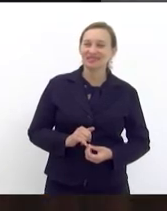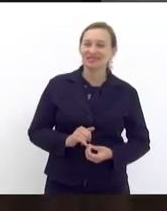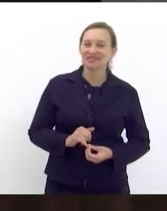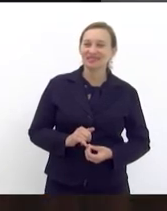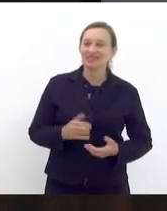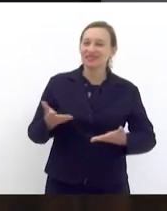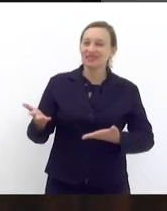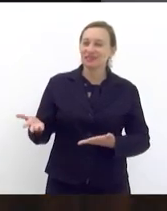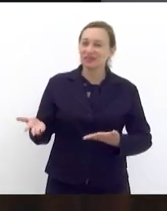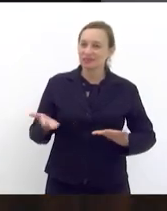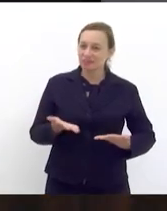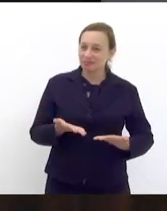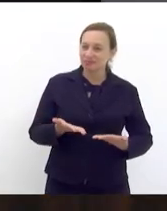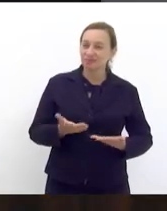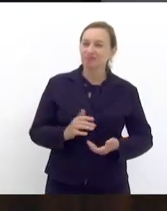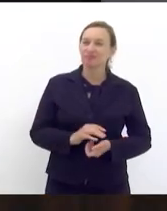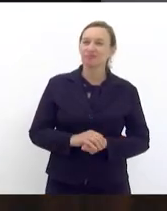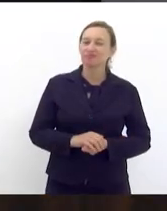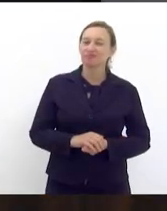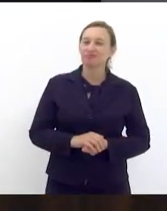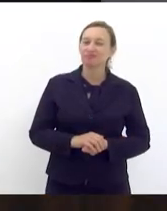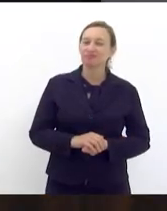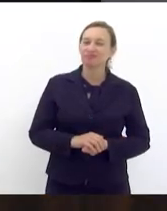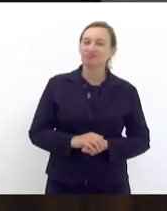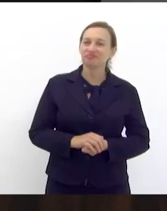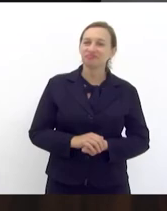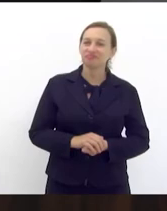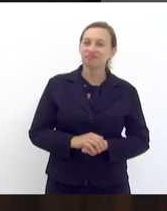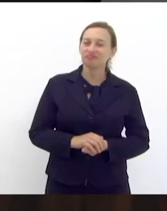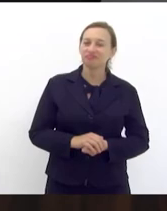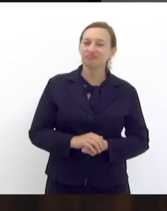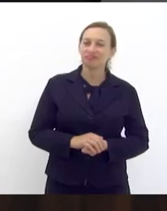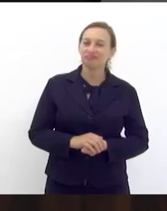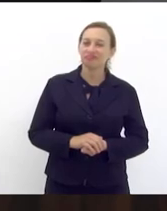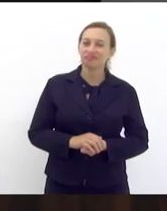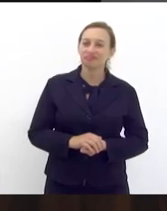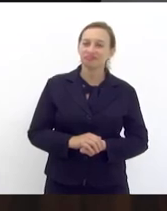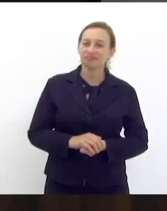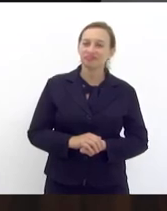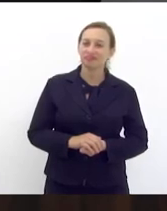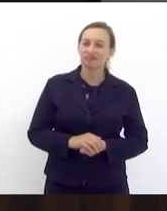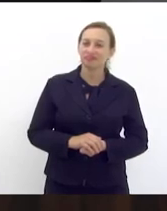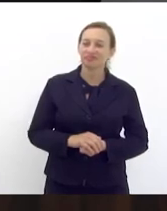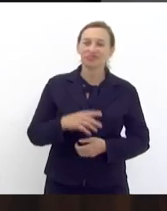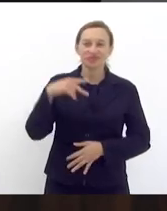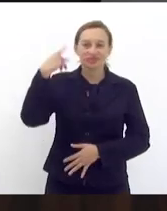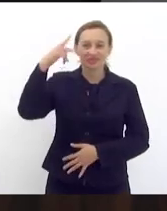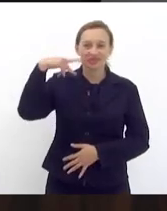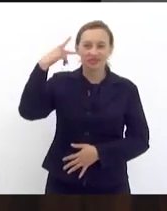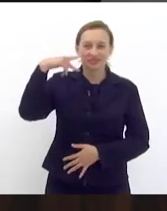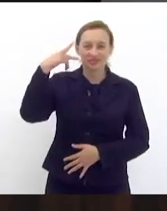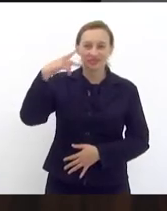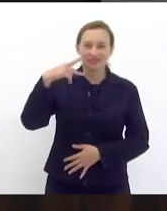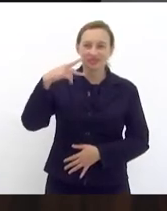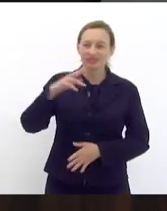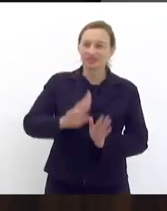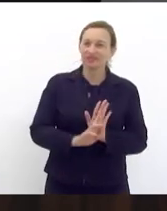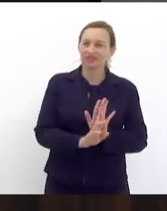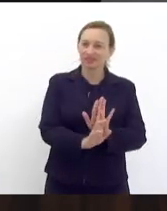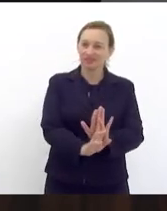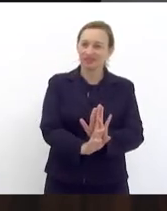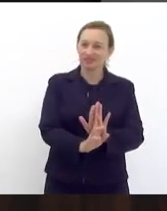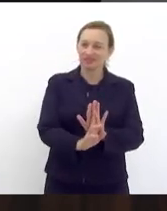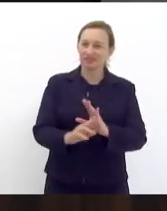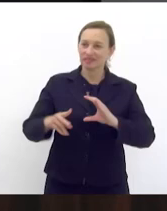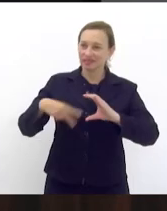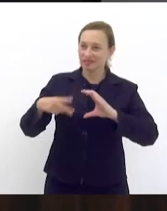Solicito ao cerimonial que conduza a vereadora, representante da Câmara